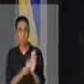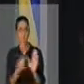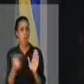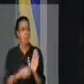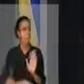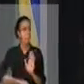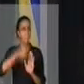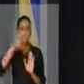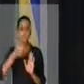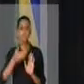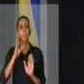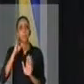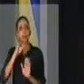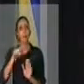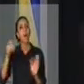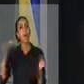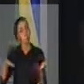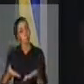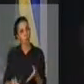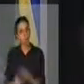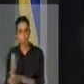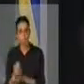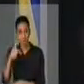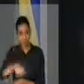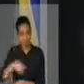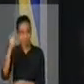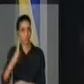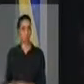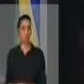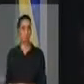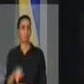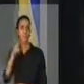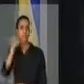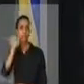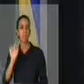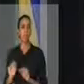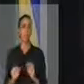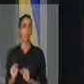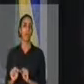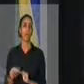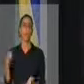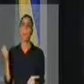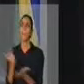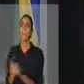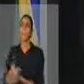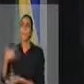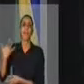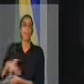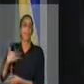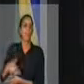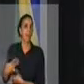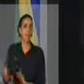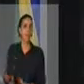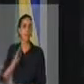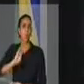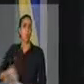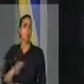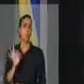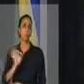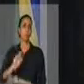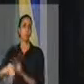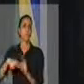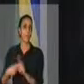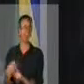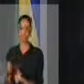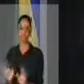prioritários e vamos produzir no Brasil para evitar de cair nessa armadilha de ter que comprar esse medicamento com 4.000% de